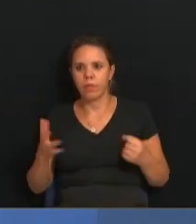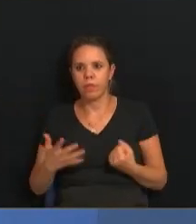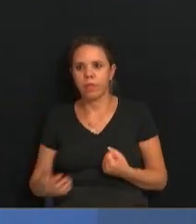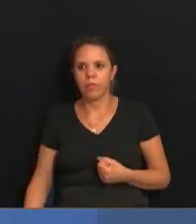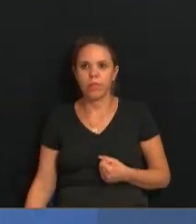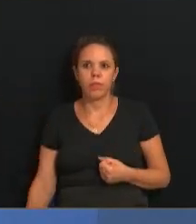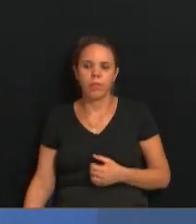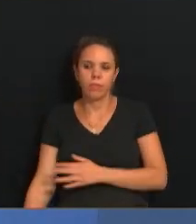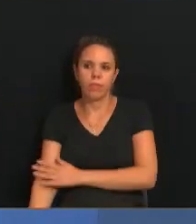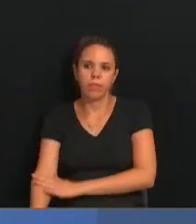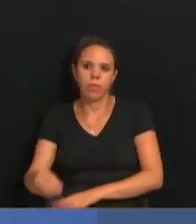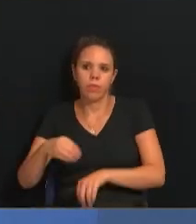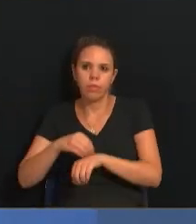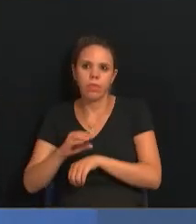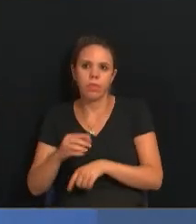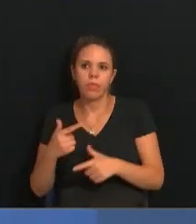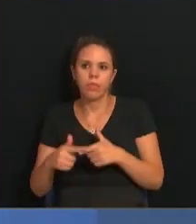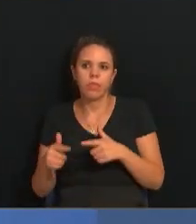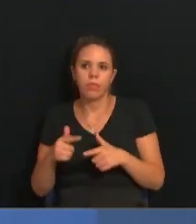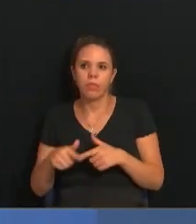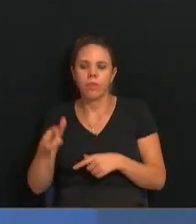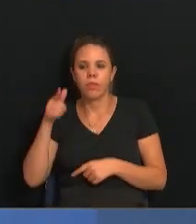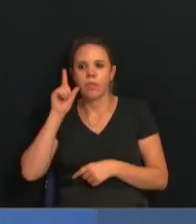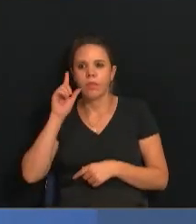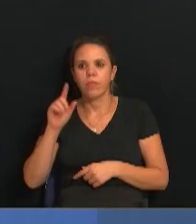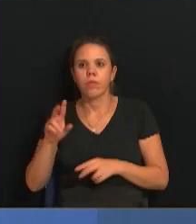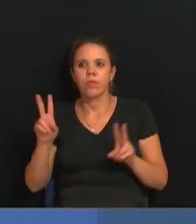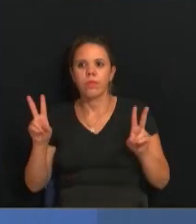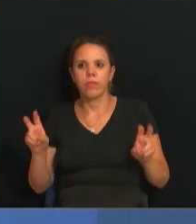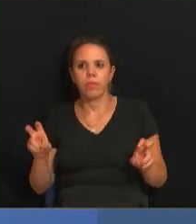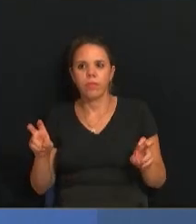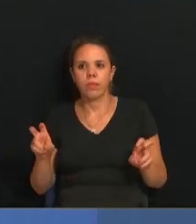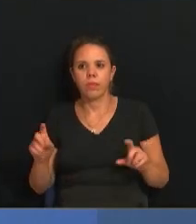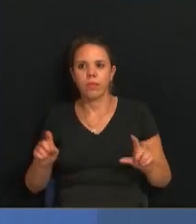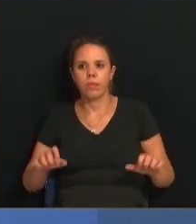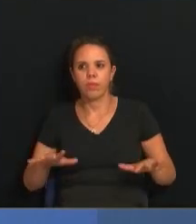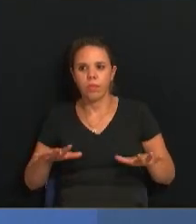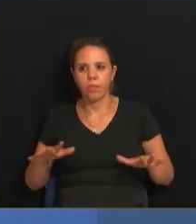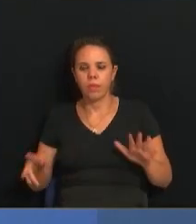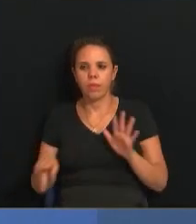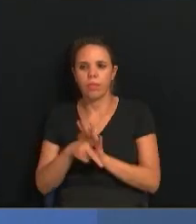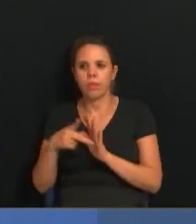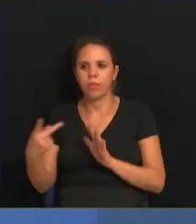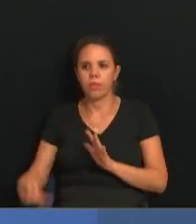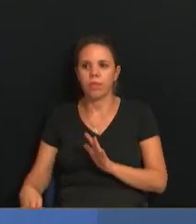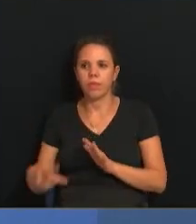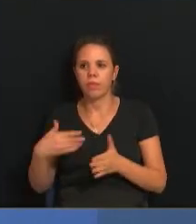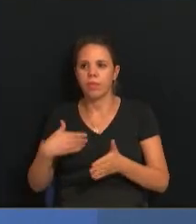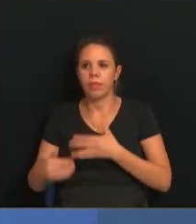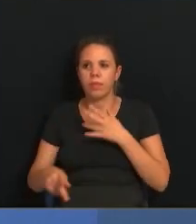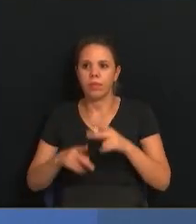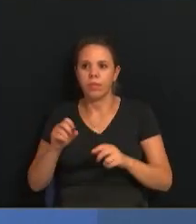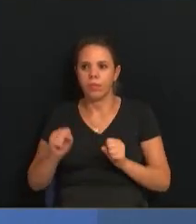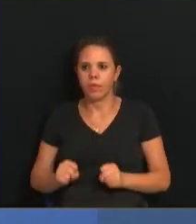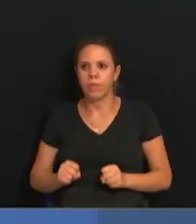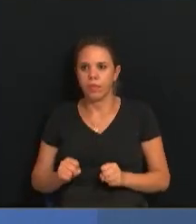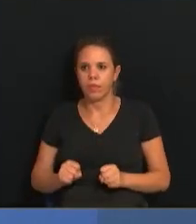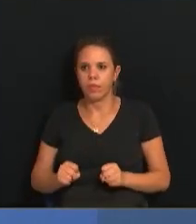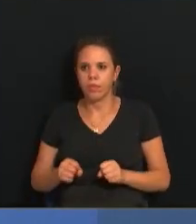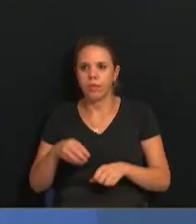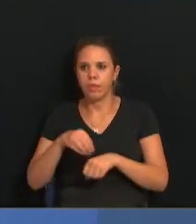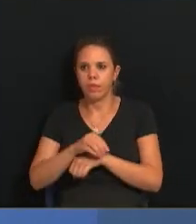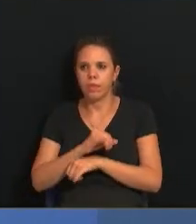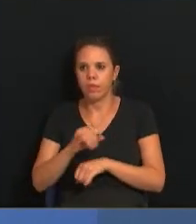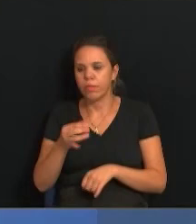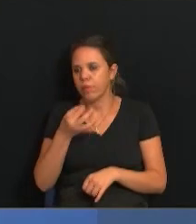A transmissão levada ao ar ontem se trata de uma audiência pública na qual qualquer pessoa pode emitir